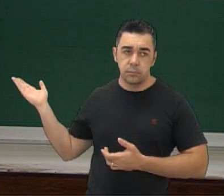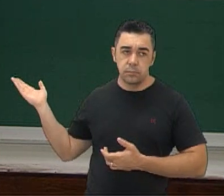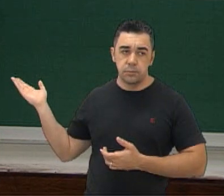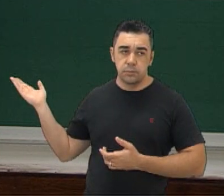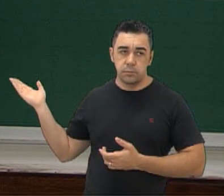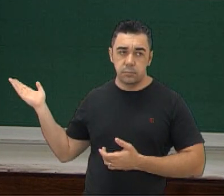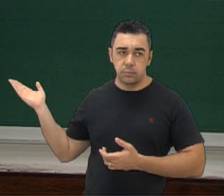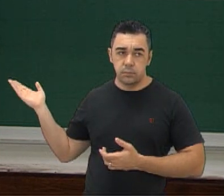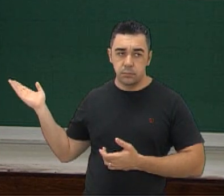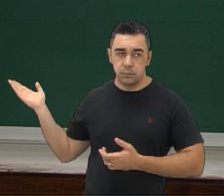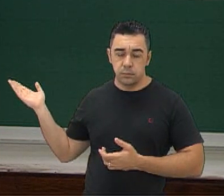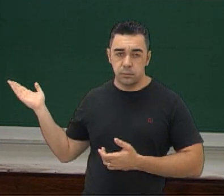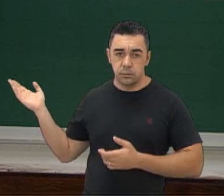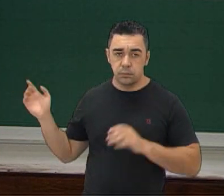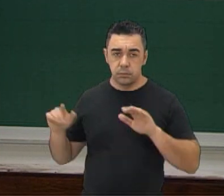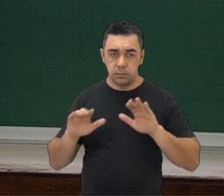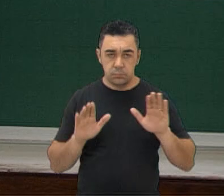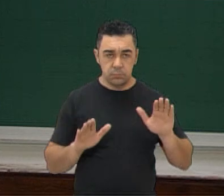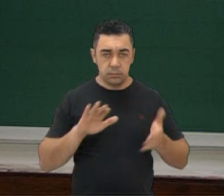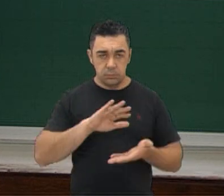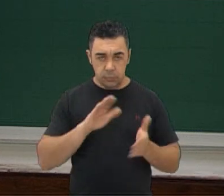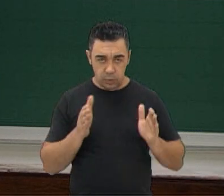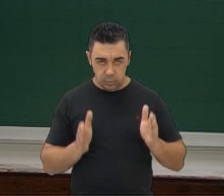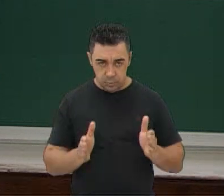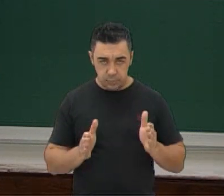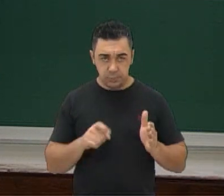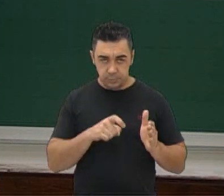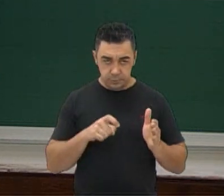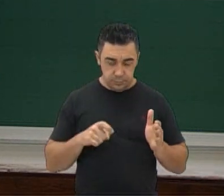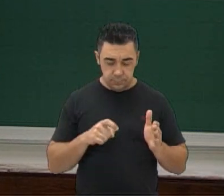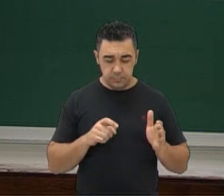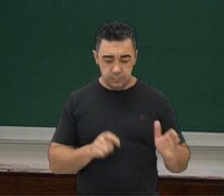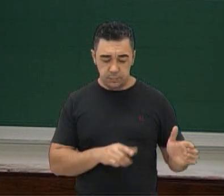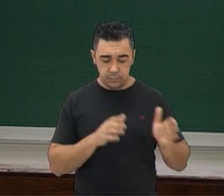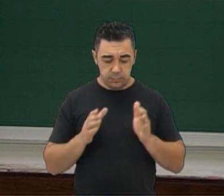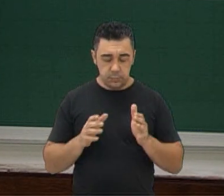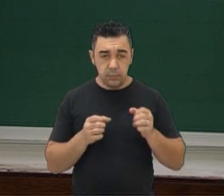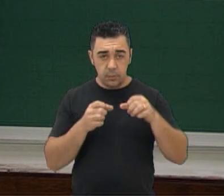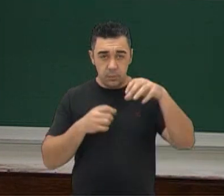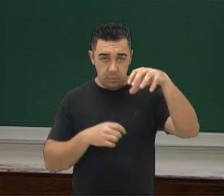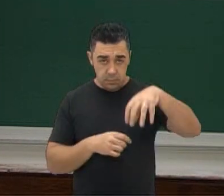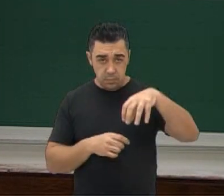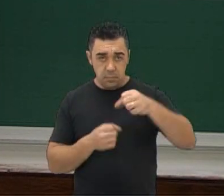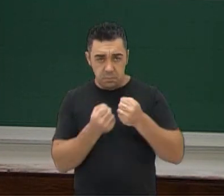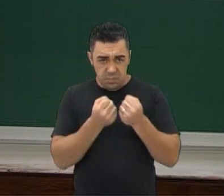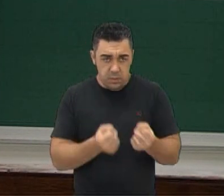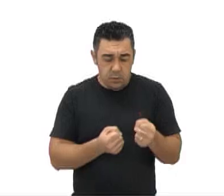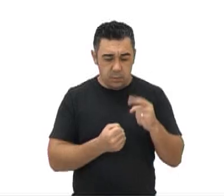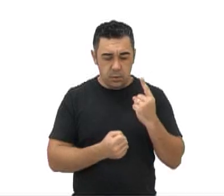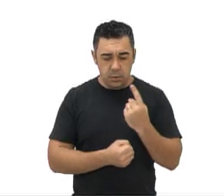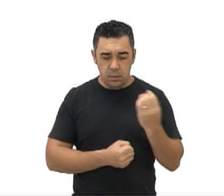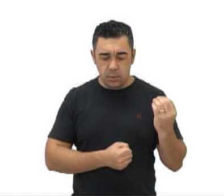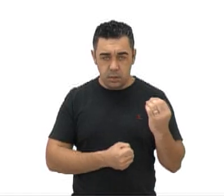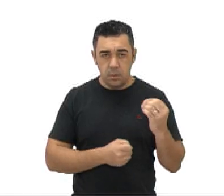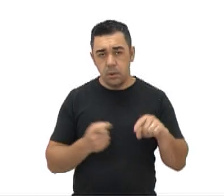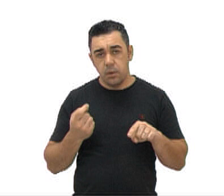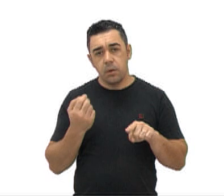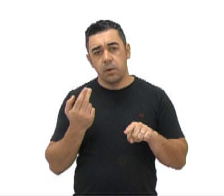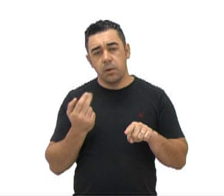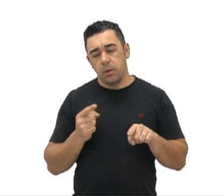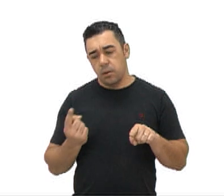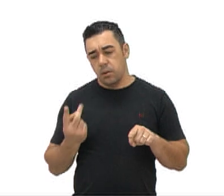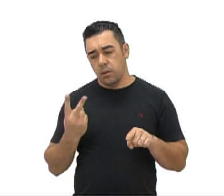Então, você pode perceber que a caixa mais o peso de 100, ele vai equivaler a um peso